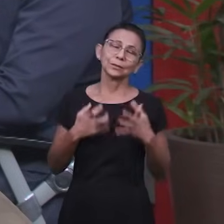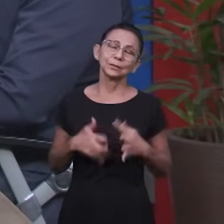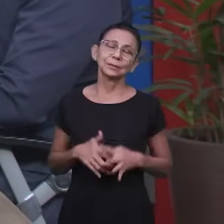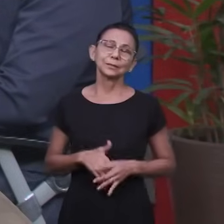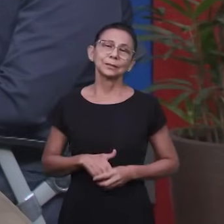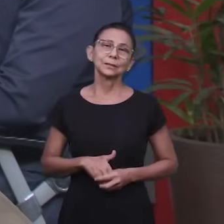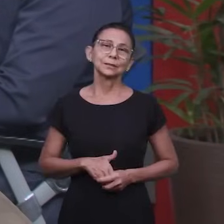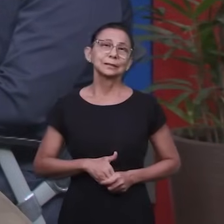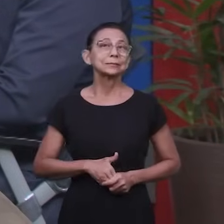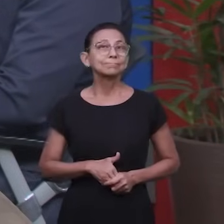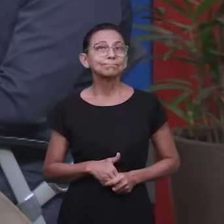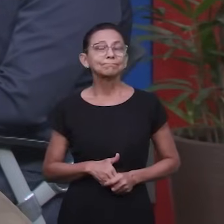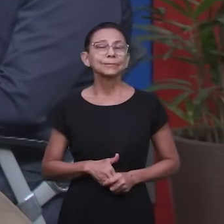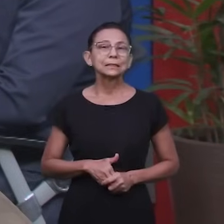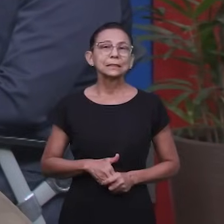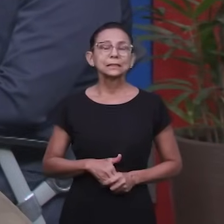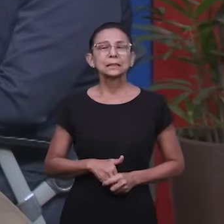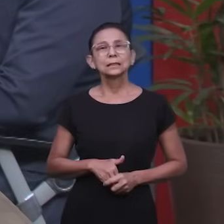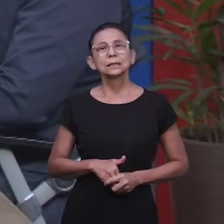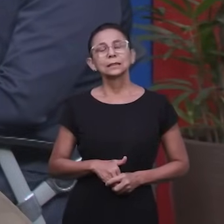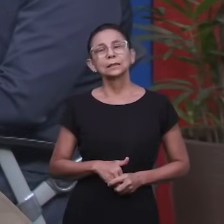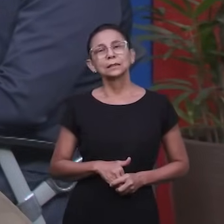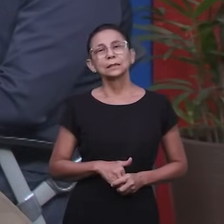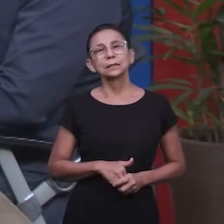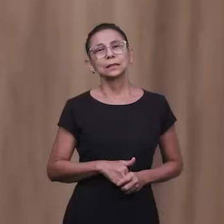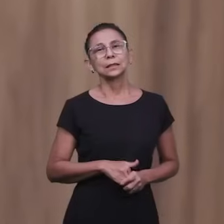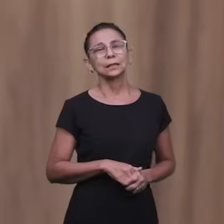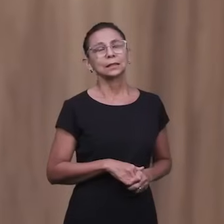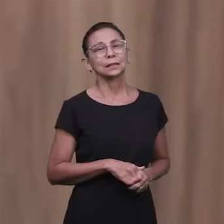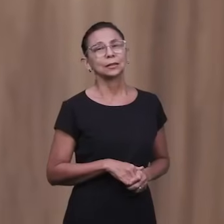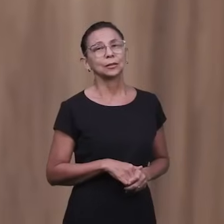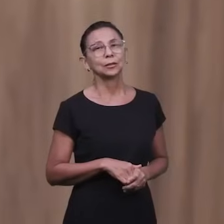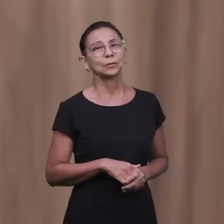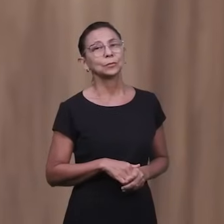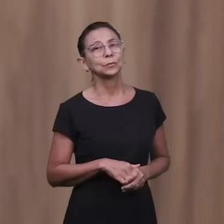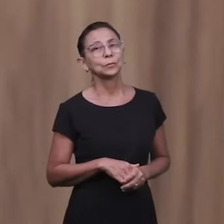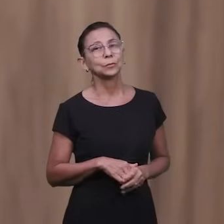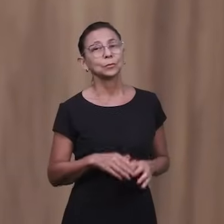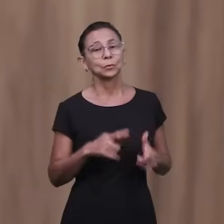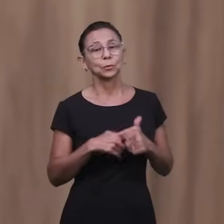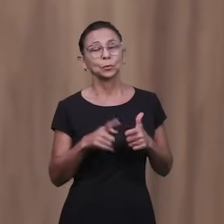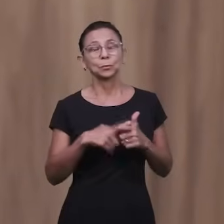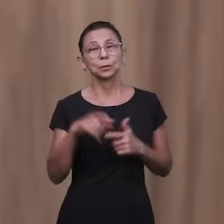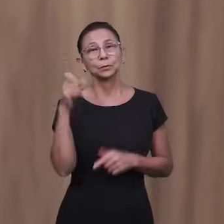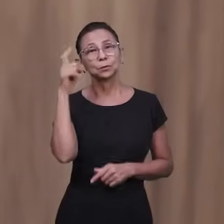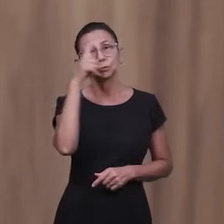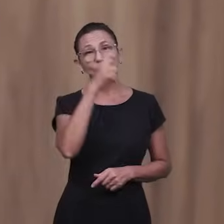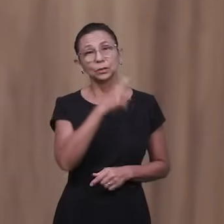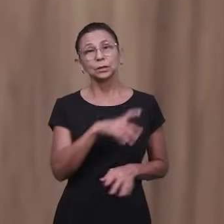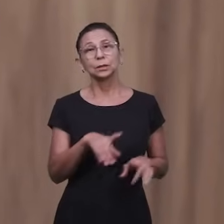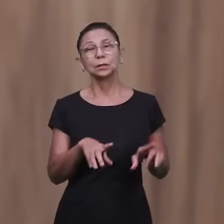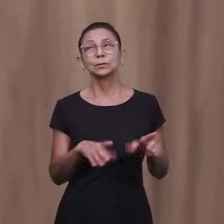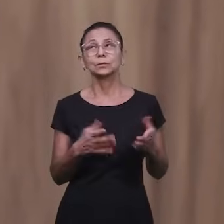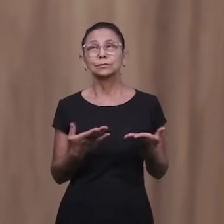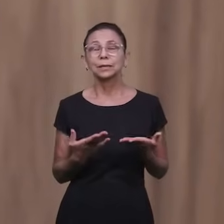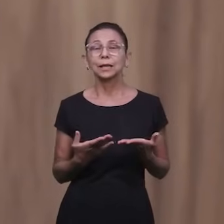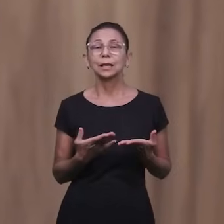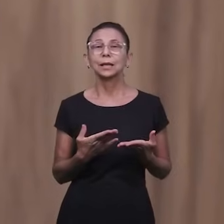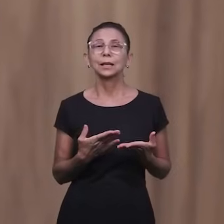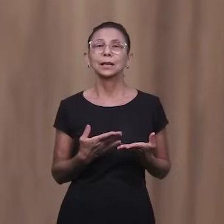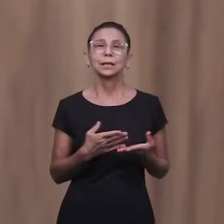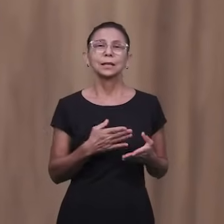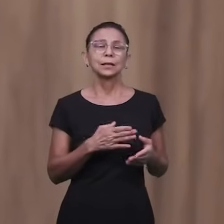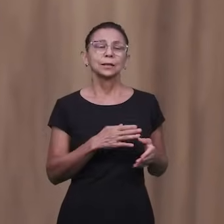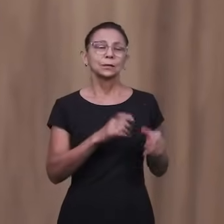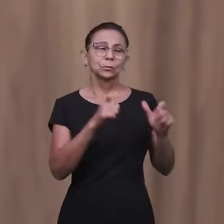uma certa dificuldade no local de trabalho dela, né, e ela pedia muito a Deus um socorro. Naquele momento